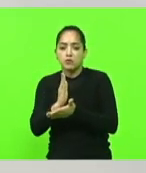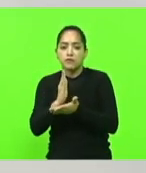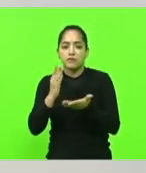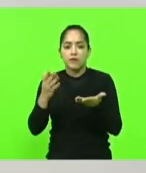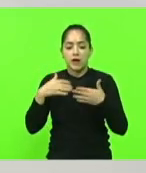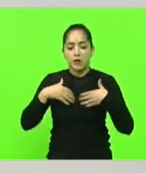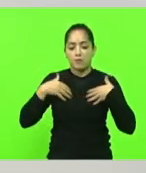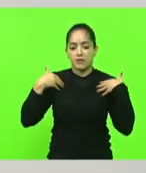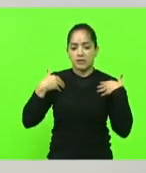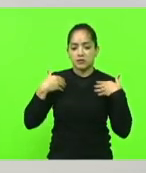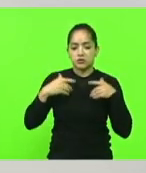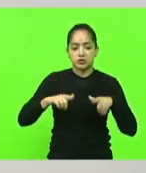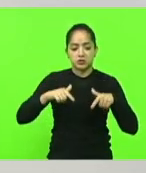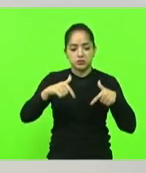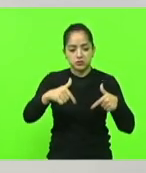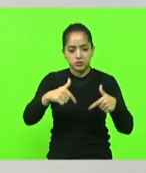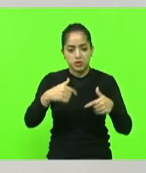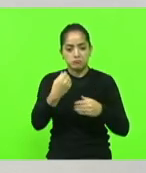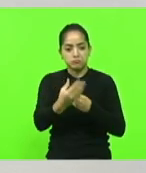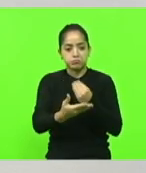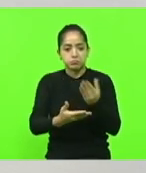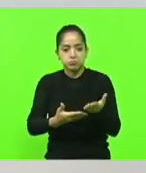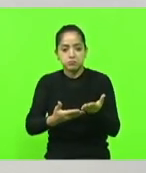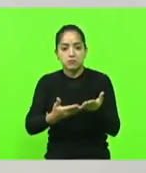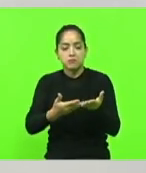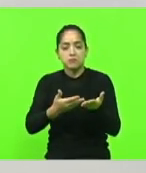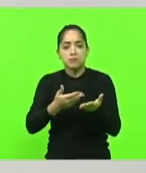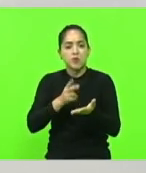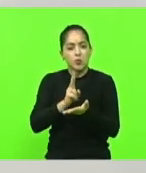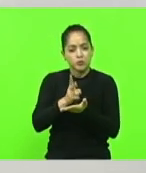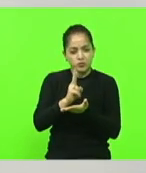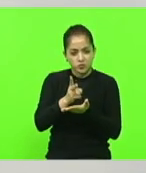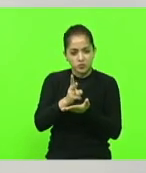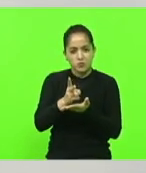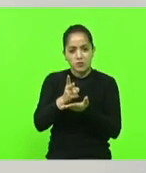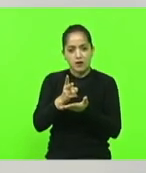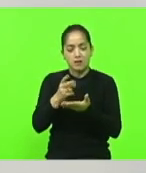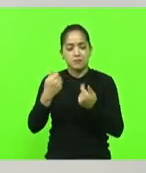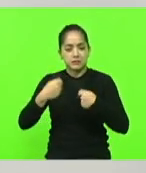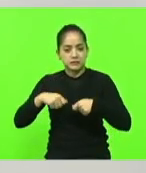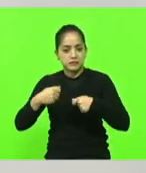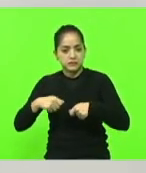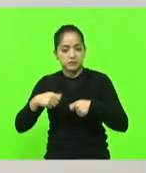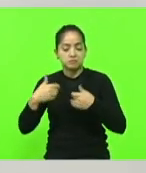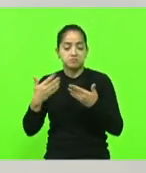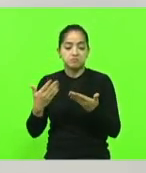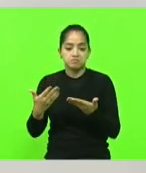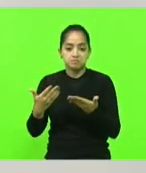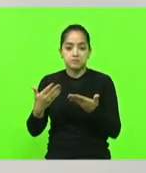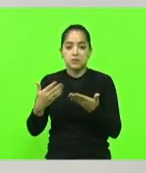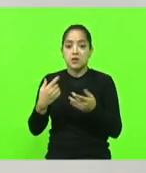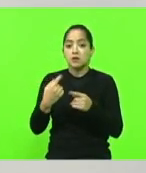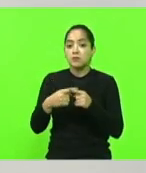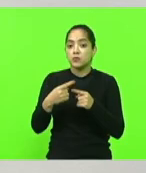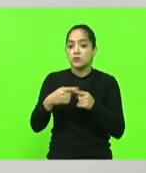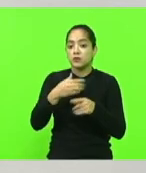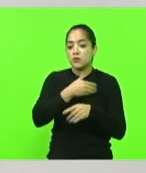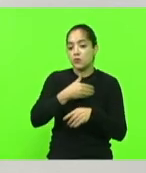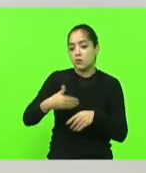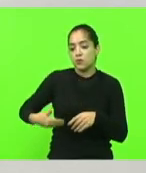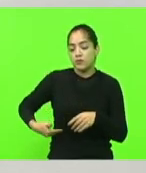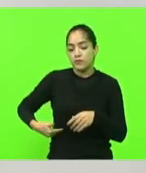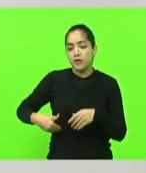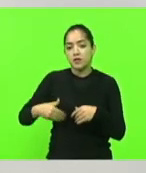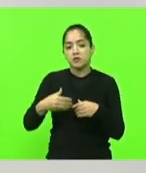de homenagem e se deve continuar fazendo esse tipo de homenagem também, porque o governo de Estado